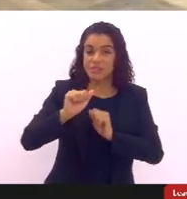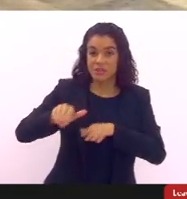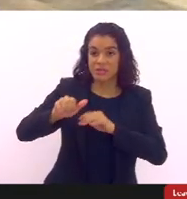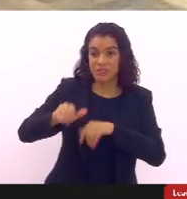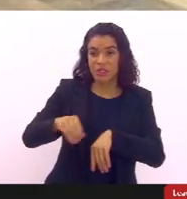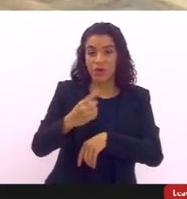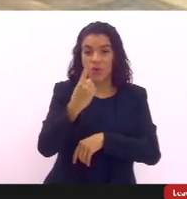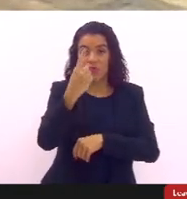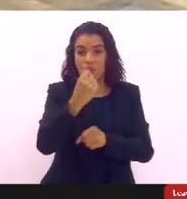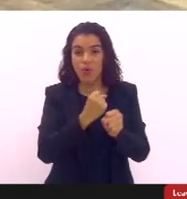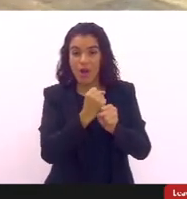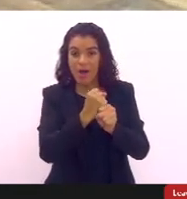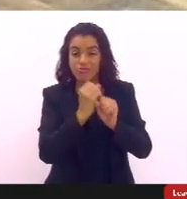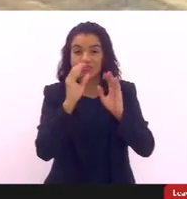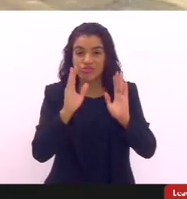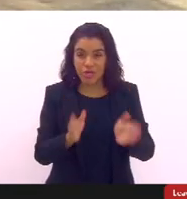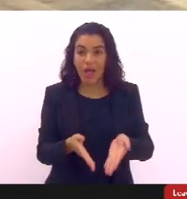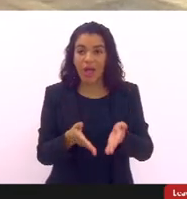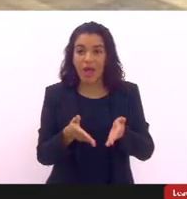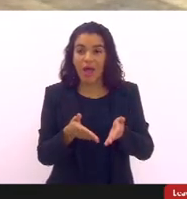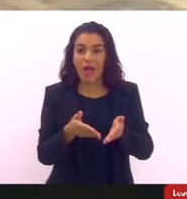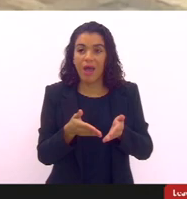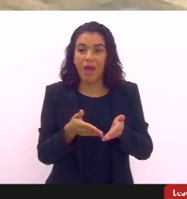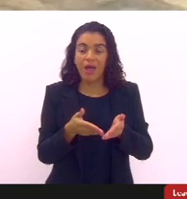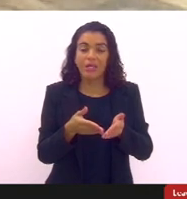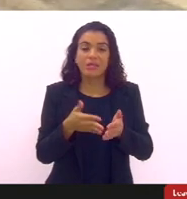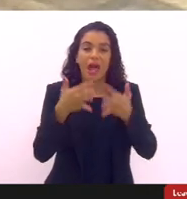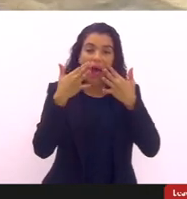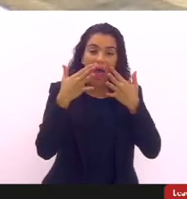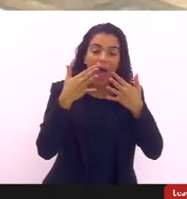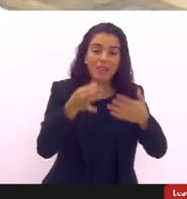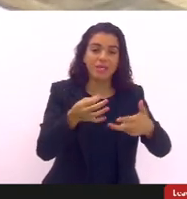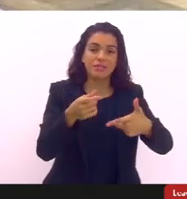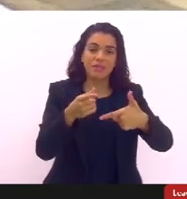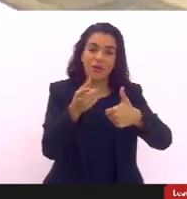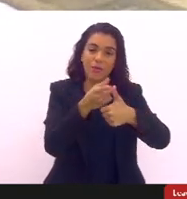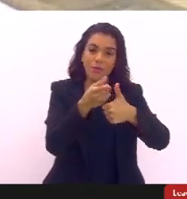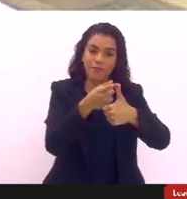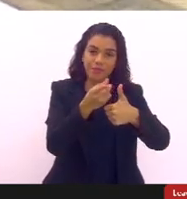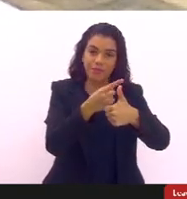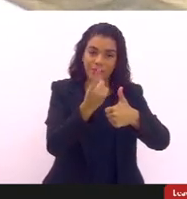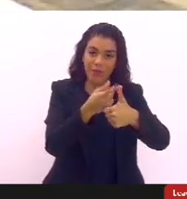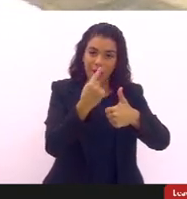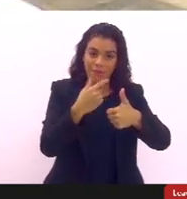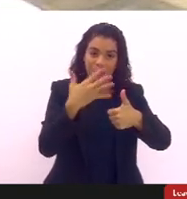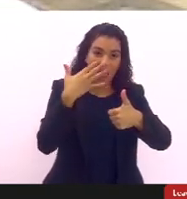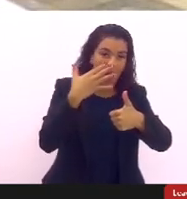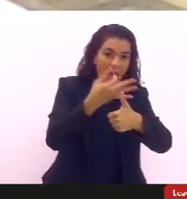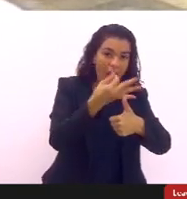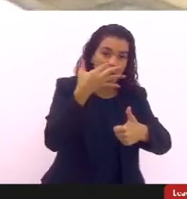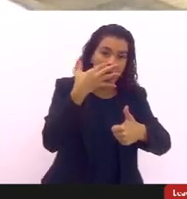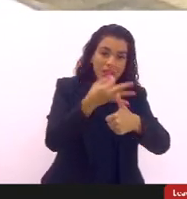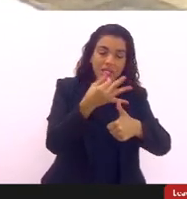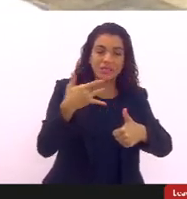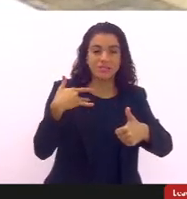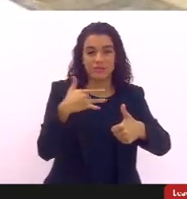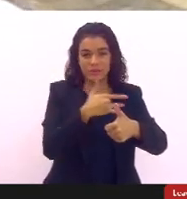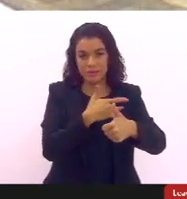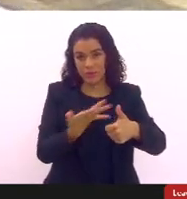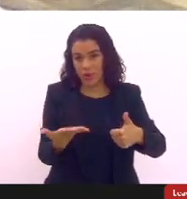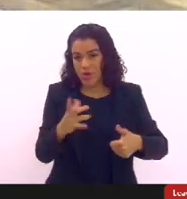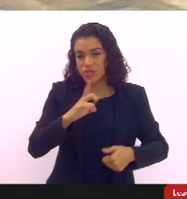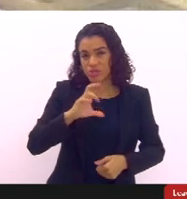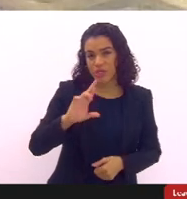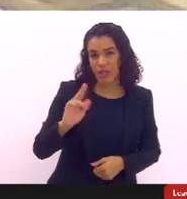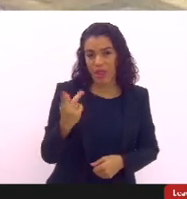1 ano da implementação da atenção primária, né, no município do Rio. Então, assim, hoje a gente tem RH para